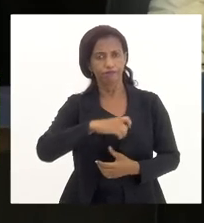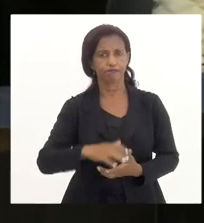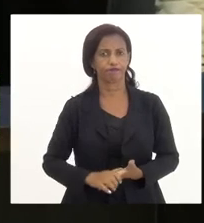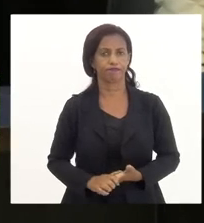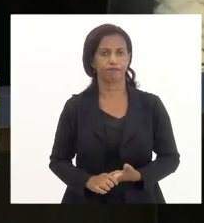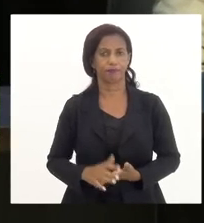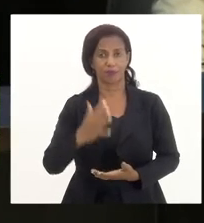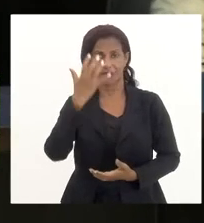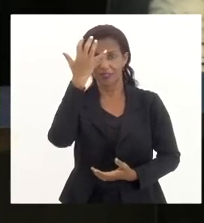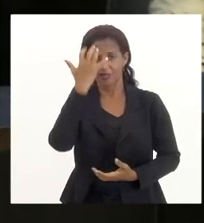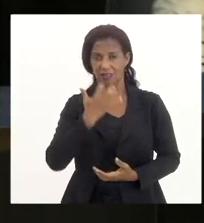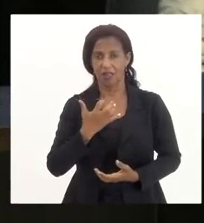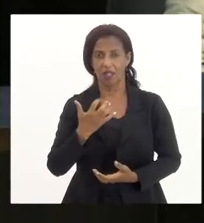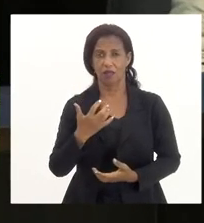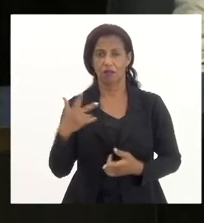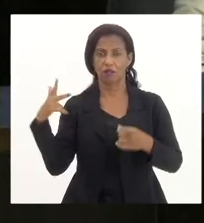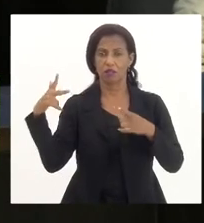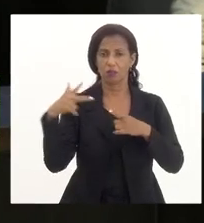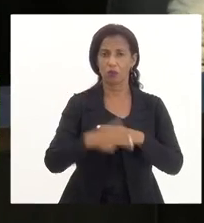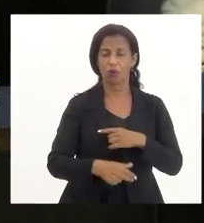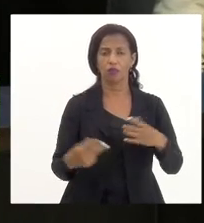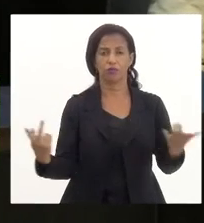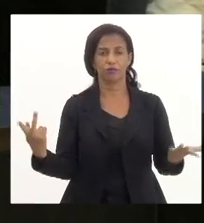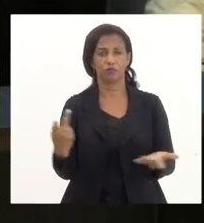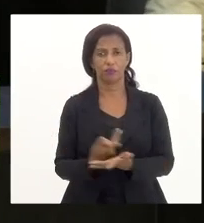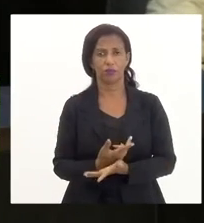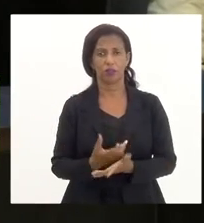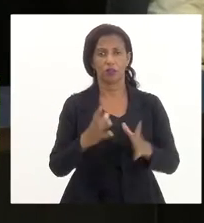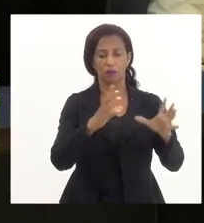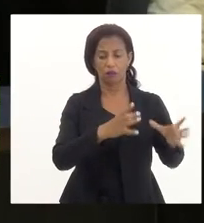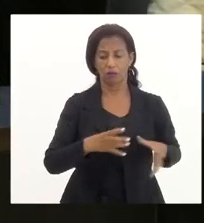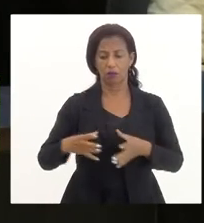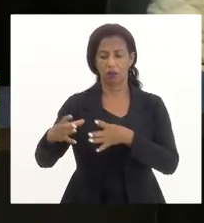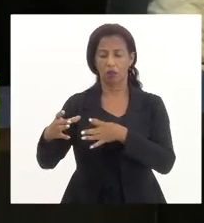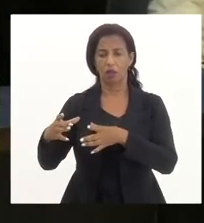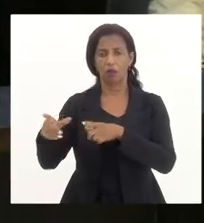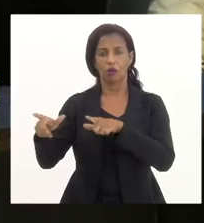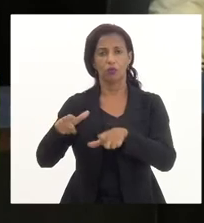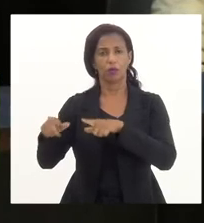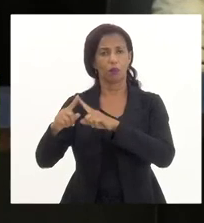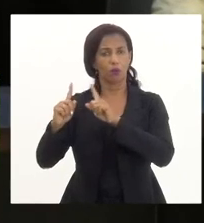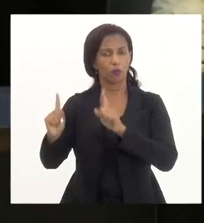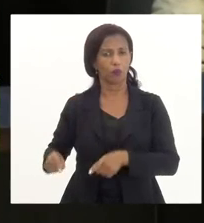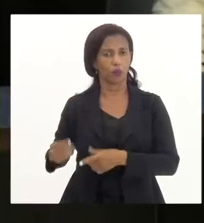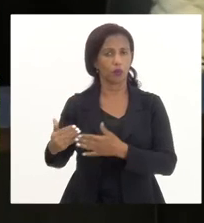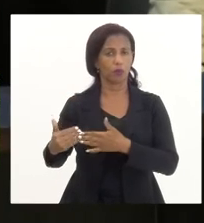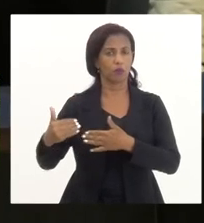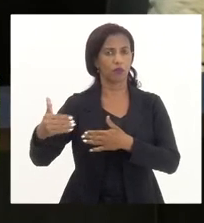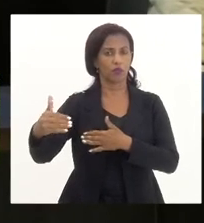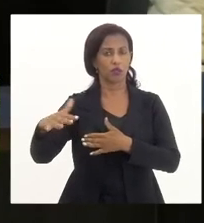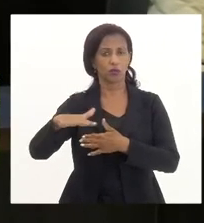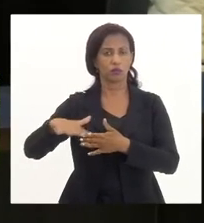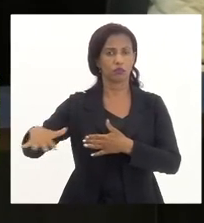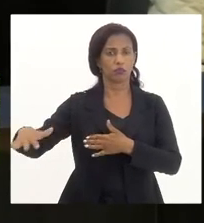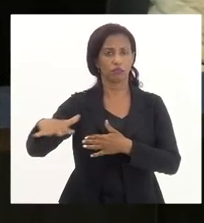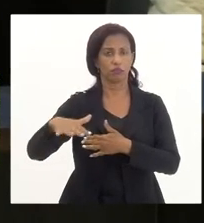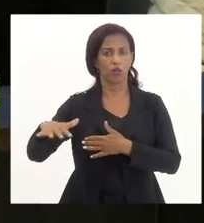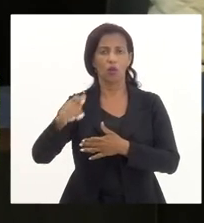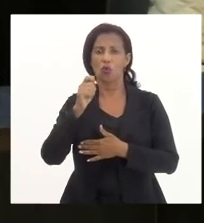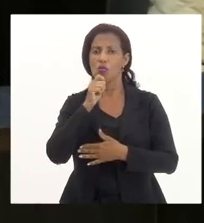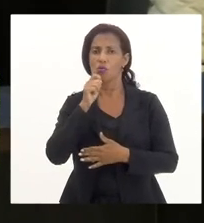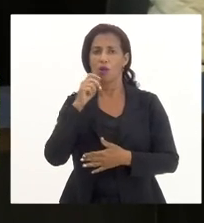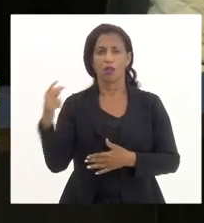esse corte que está sendo dado que vai jogar o serviço público daqui para frente no campo de